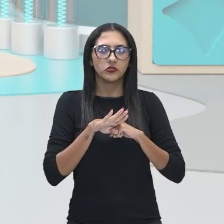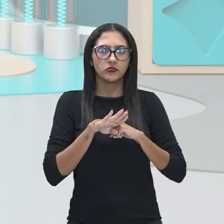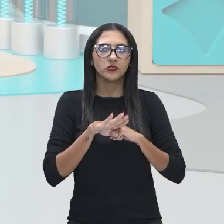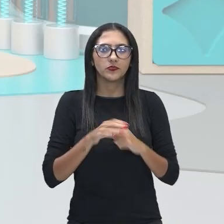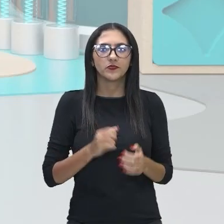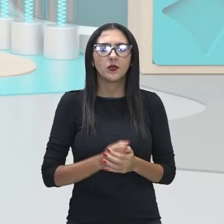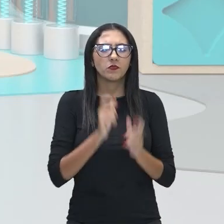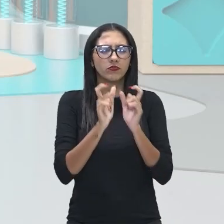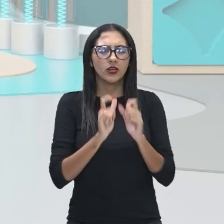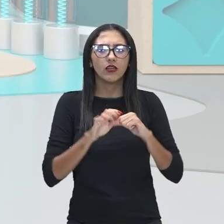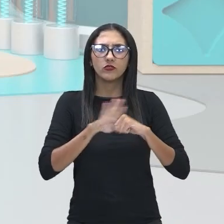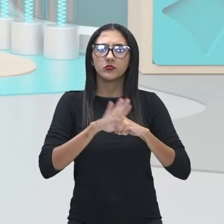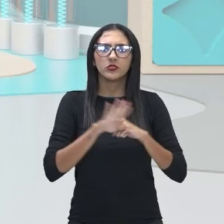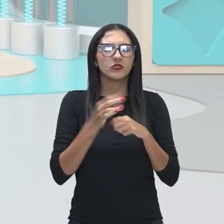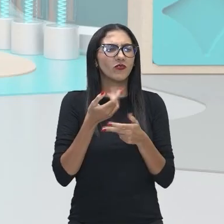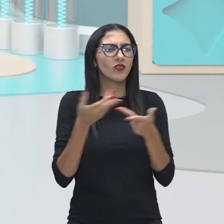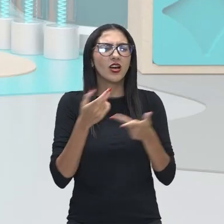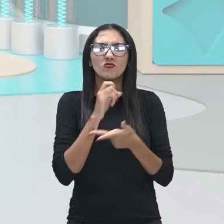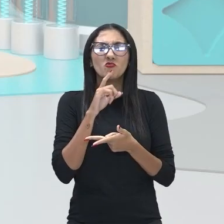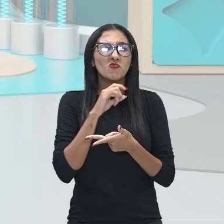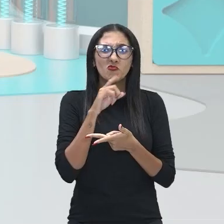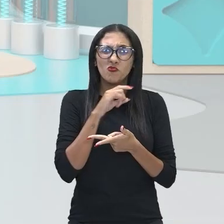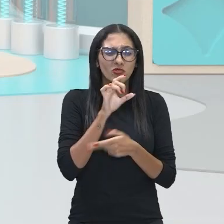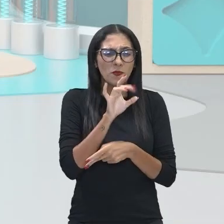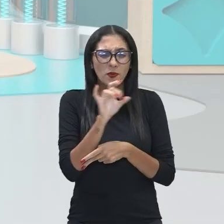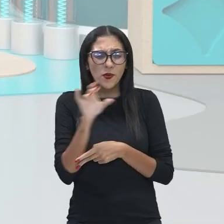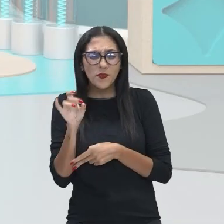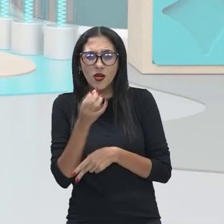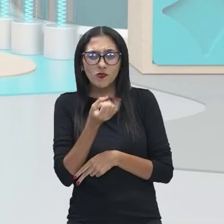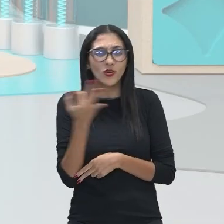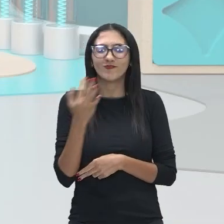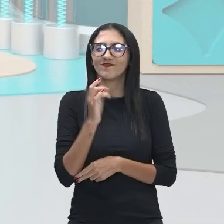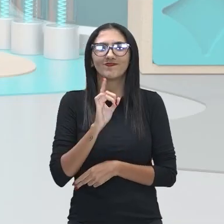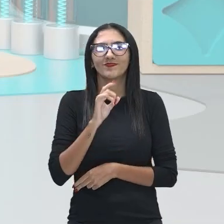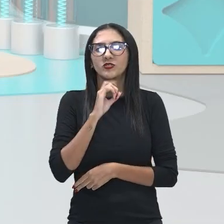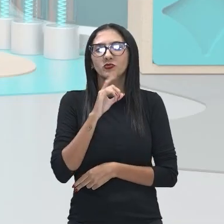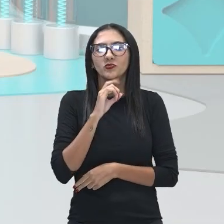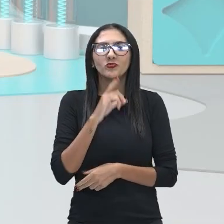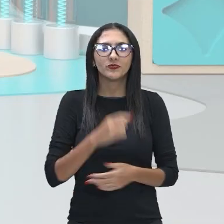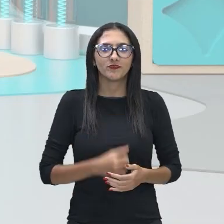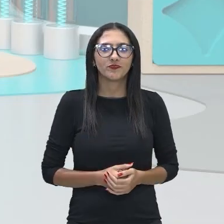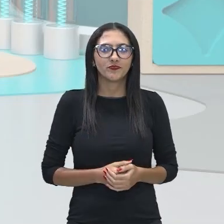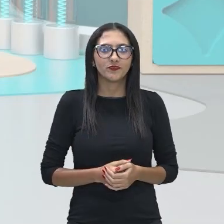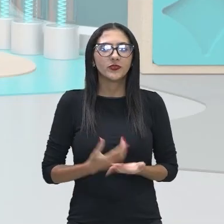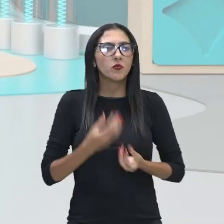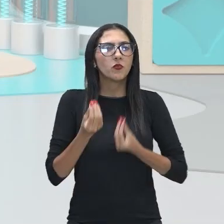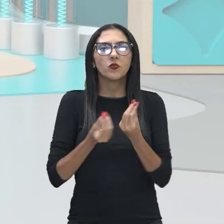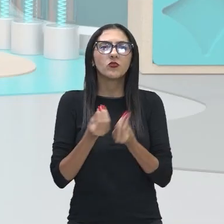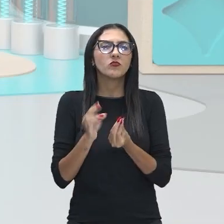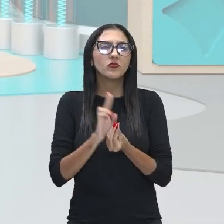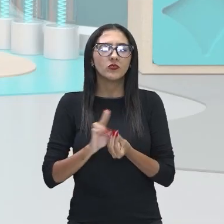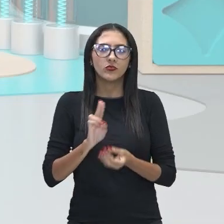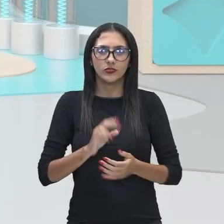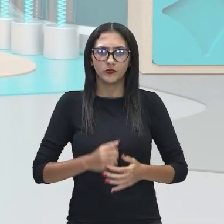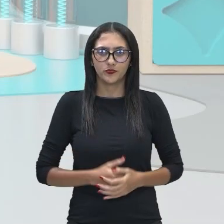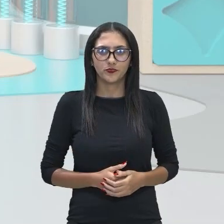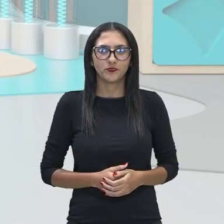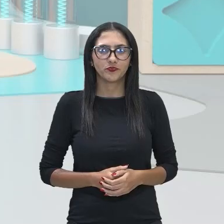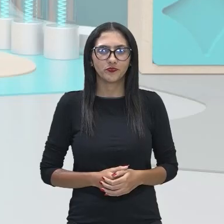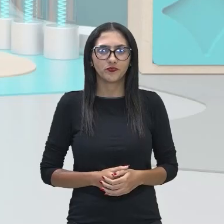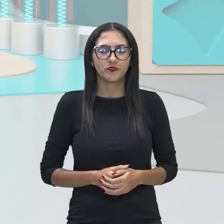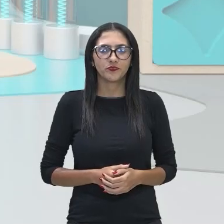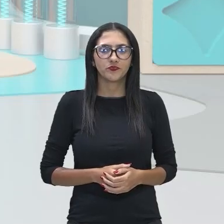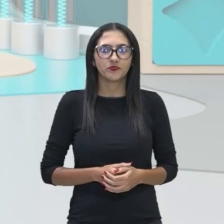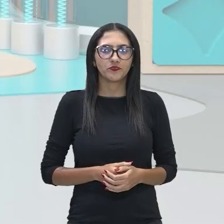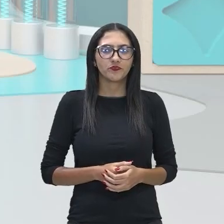nouns, substantivos não contáveis, incontáveis. Então, para que servem? Vamos acompanhar aqui. Eles são usados para